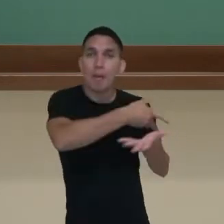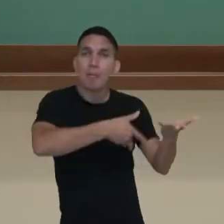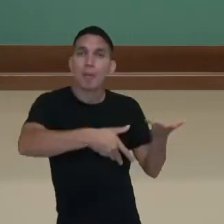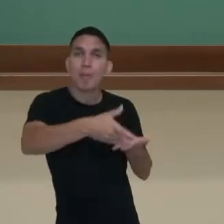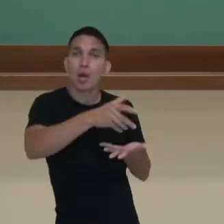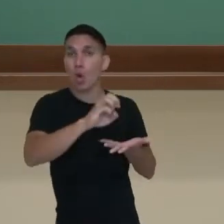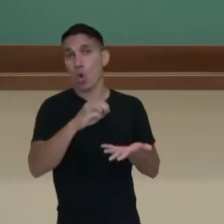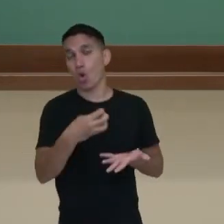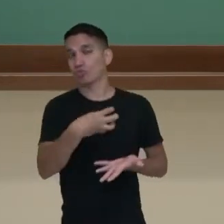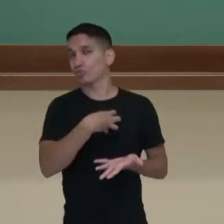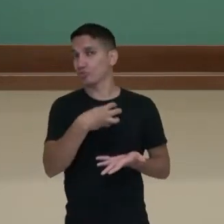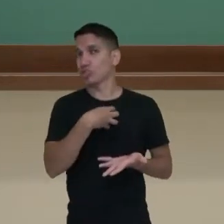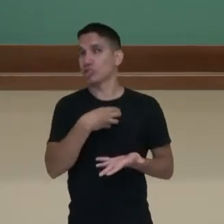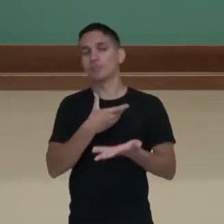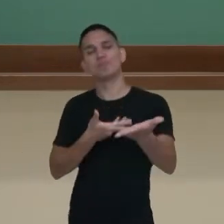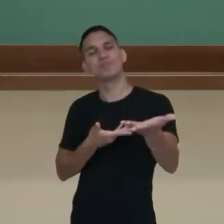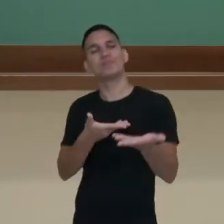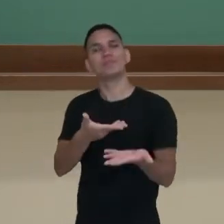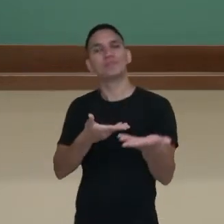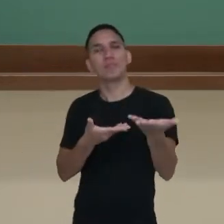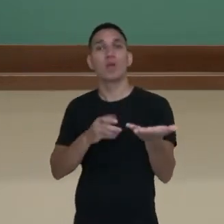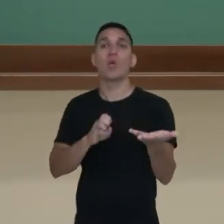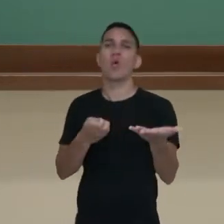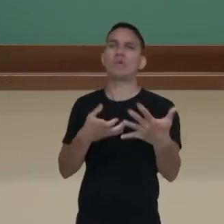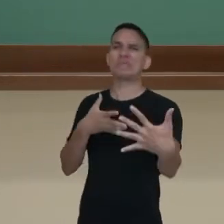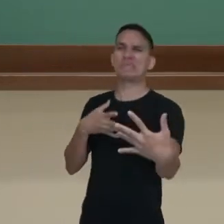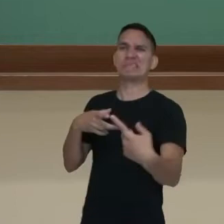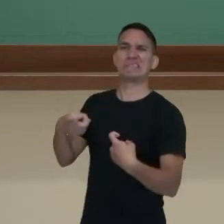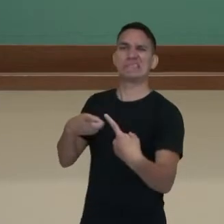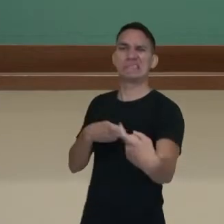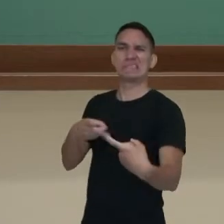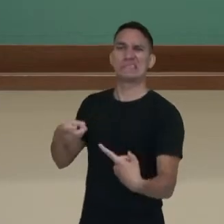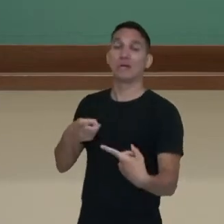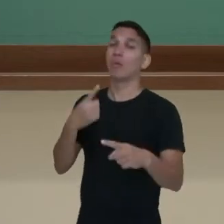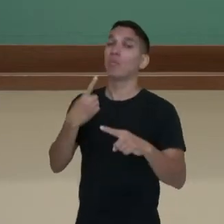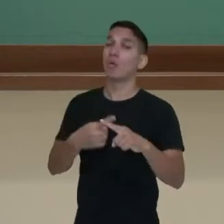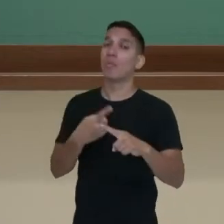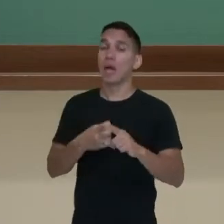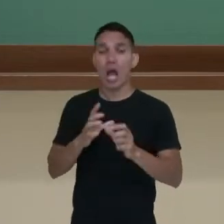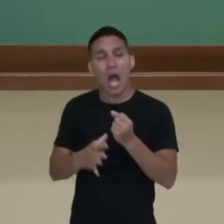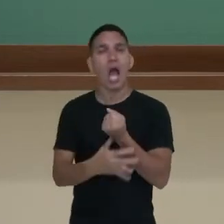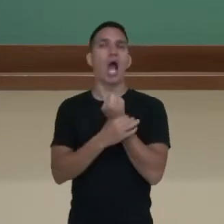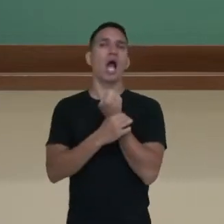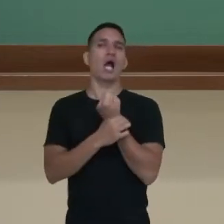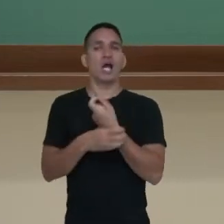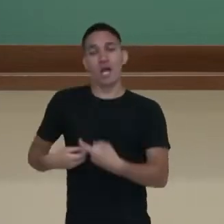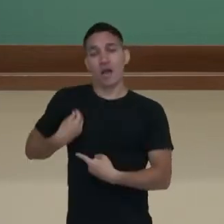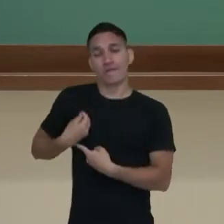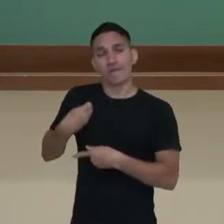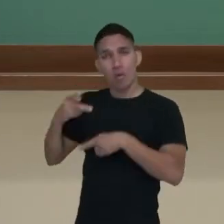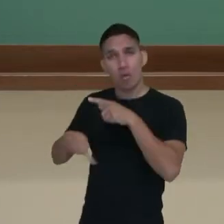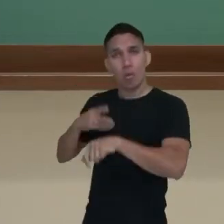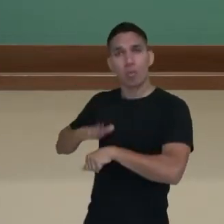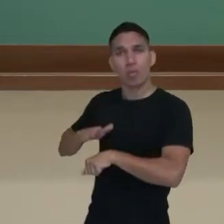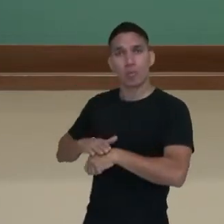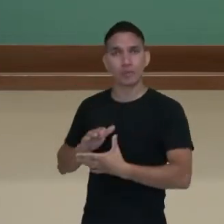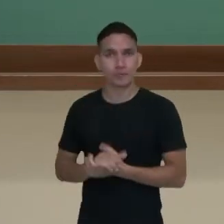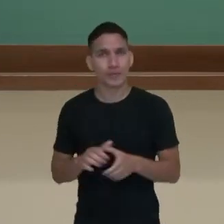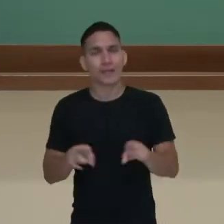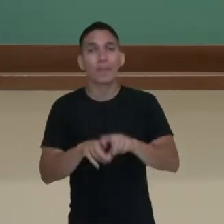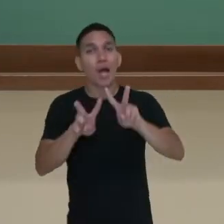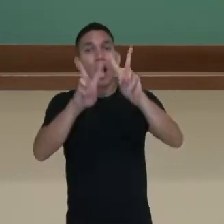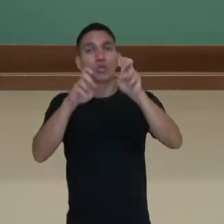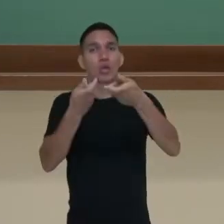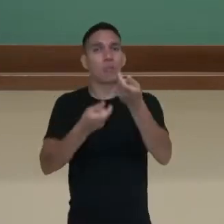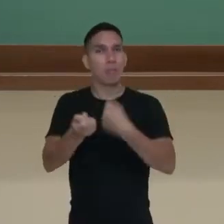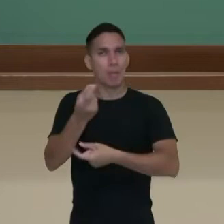forma amistosa ou de uma forma mais conflituosa, para garantir a sobrevivência do seu povo, né. também na questão econômica, né,